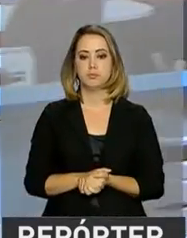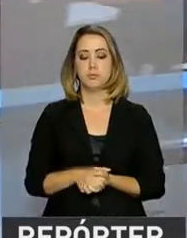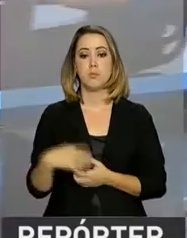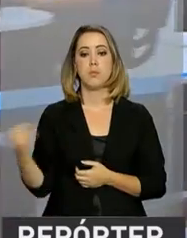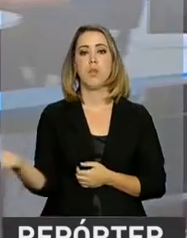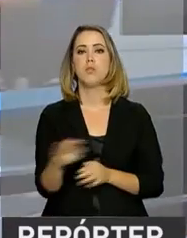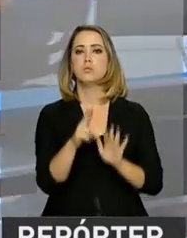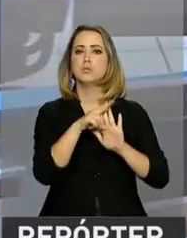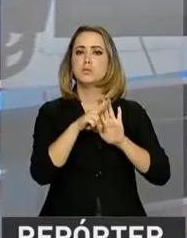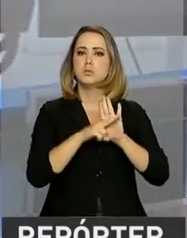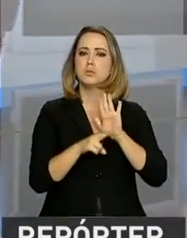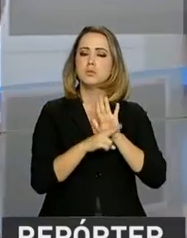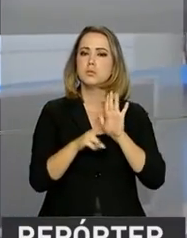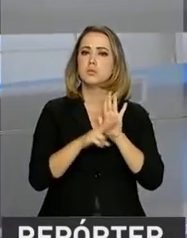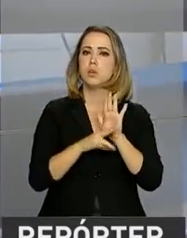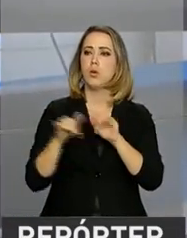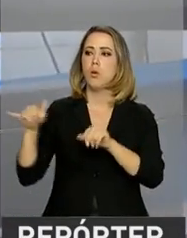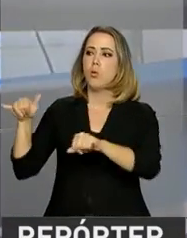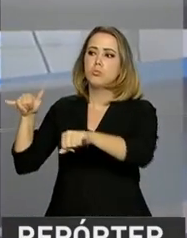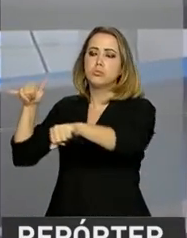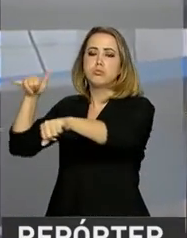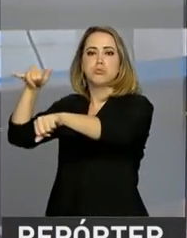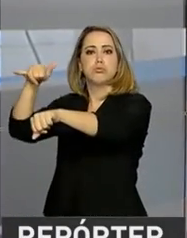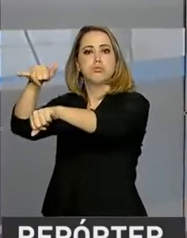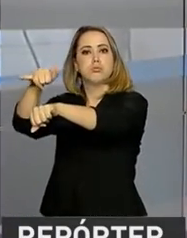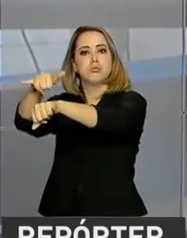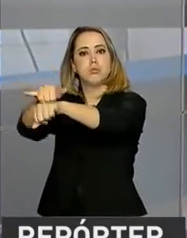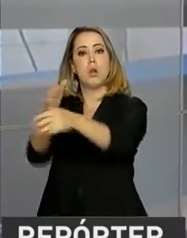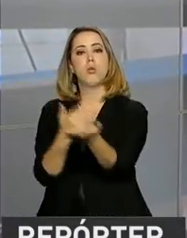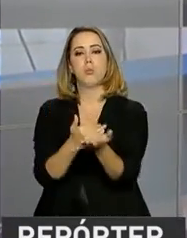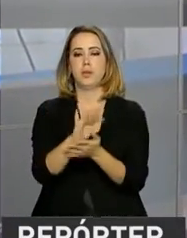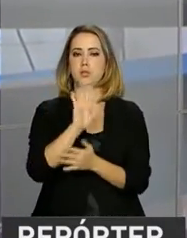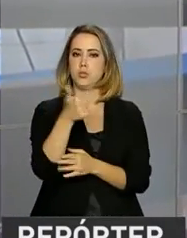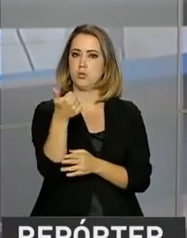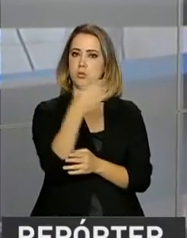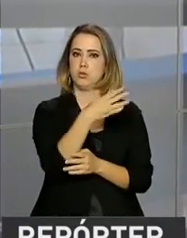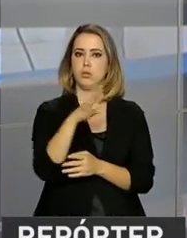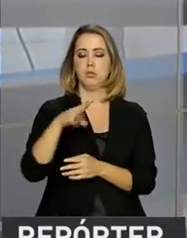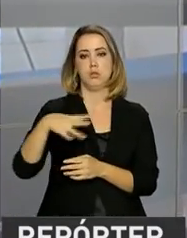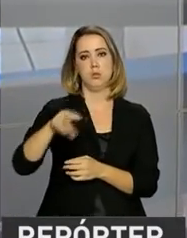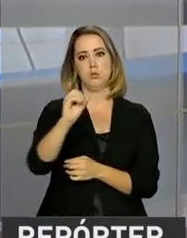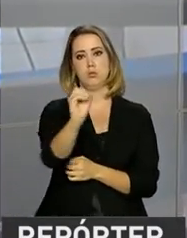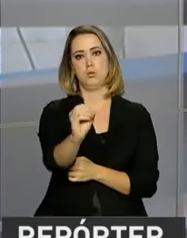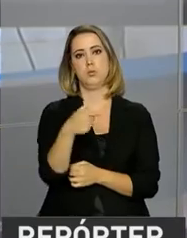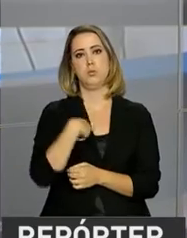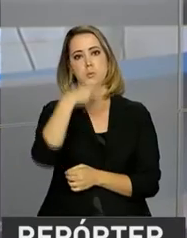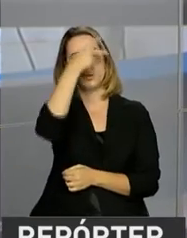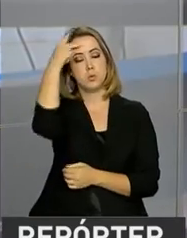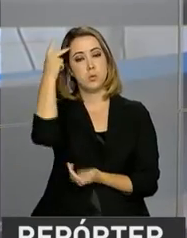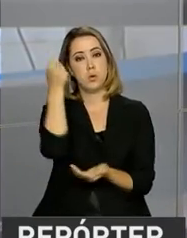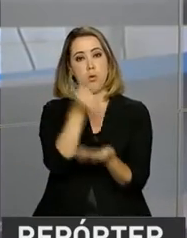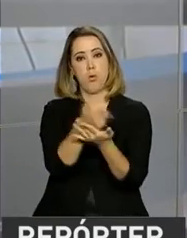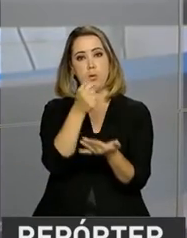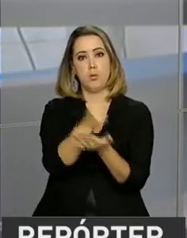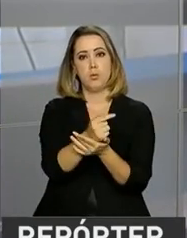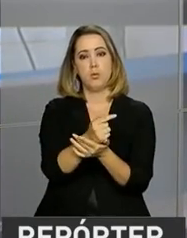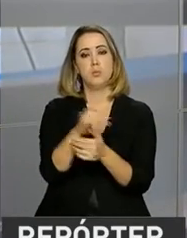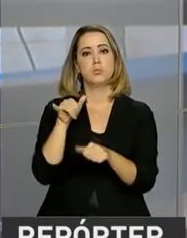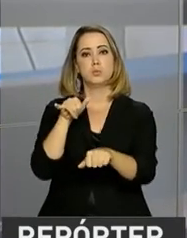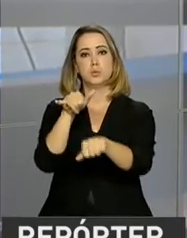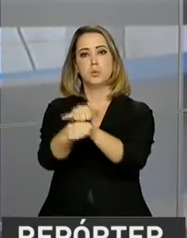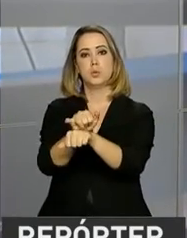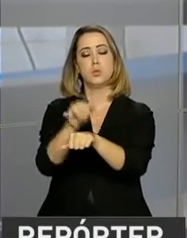novas regras no transporte aéreo começam a valer no dia 14 de março para quem comprar passagens de vôos domésticos e internacionais